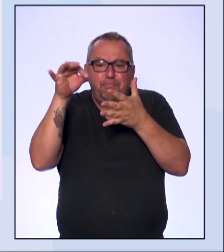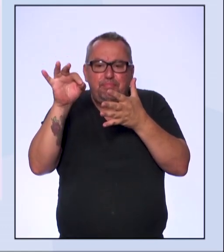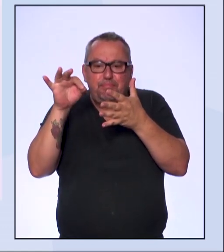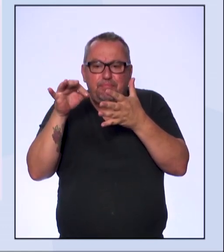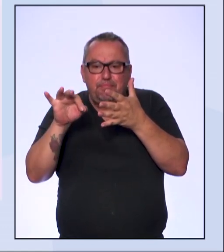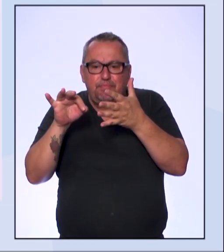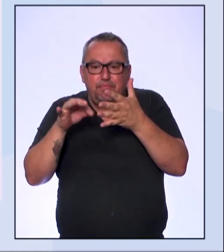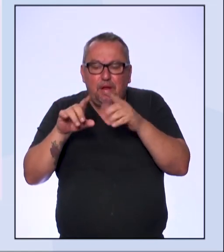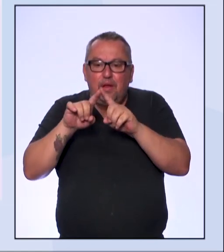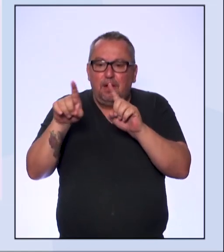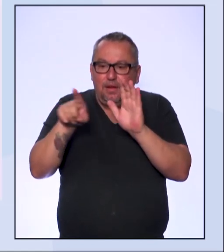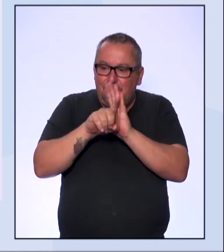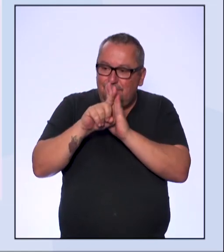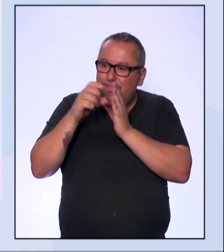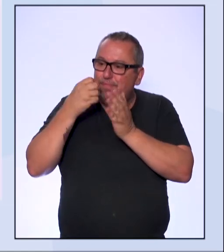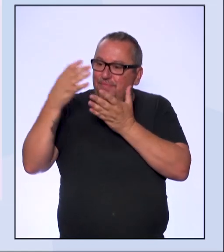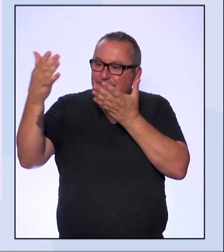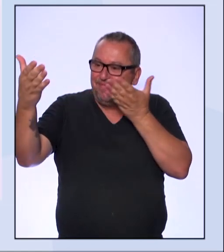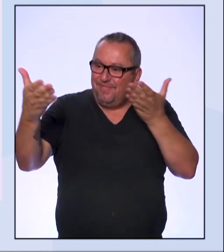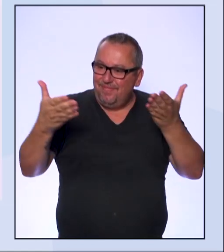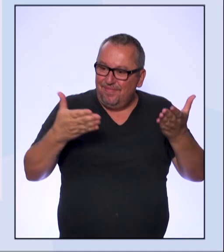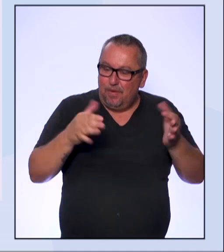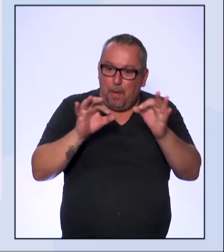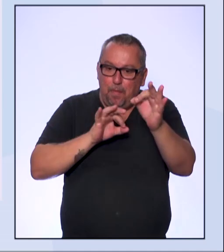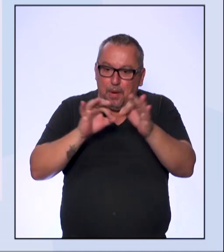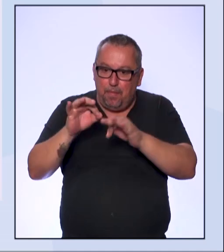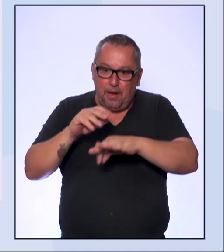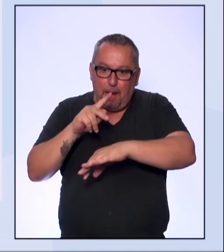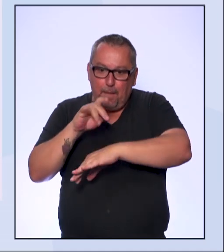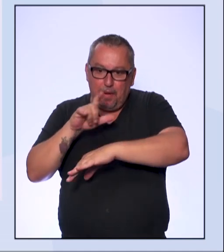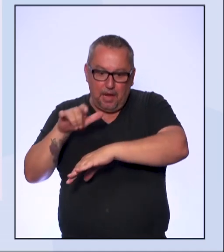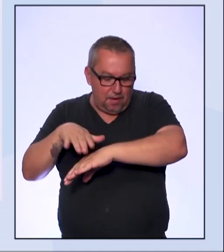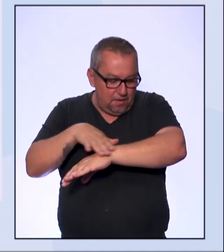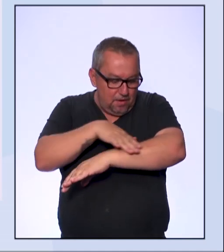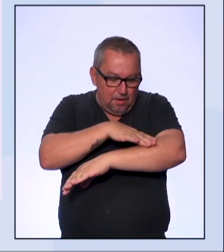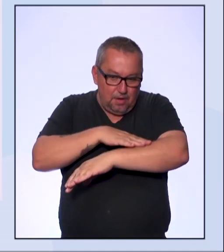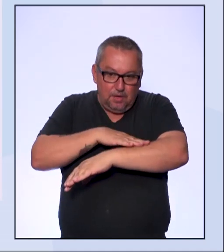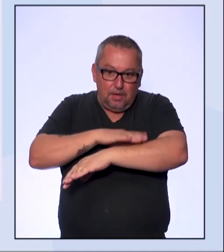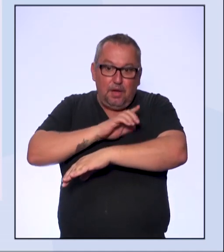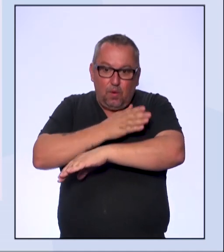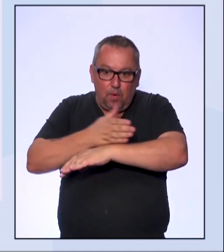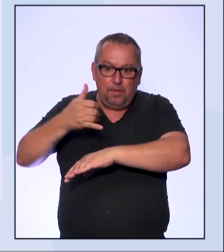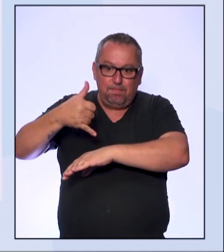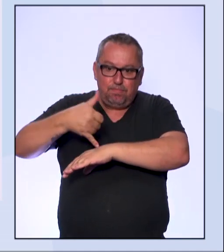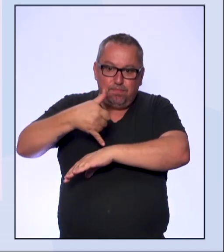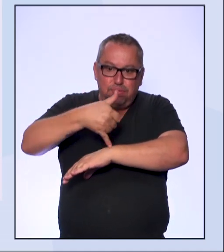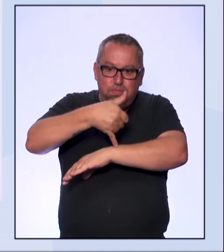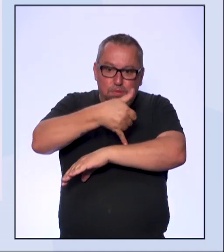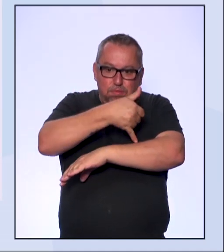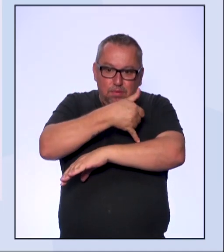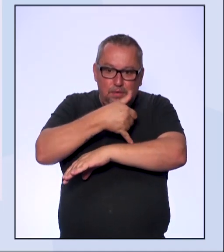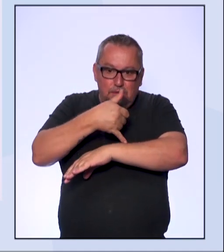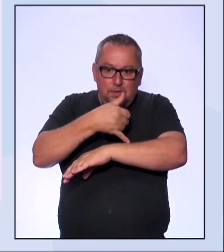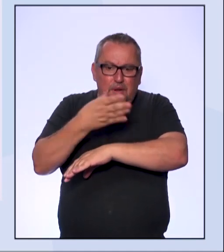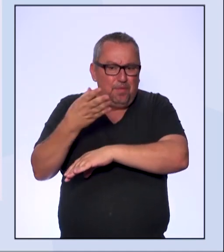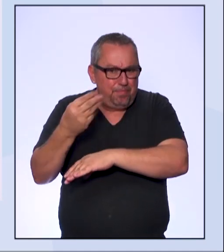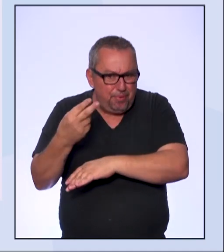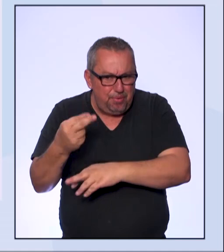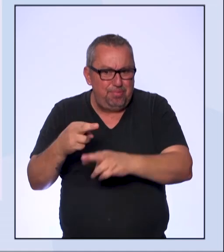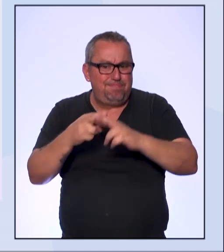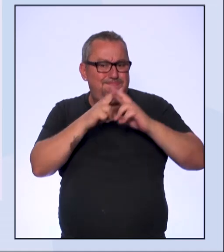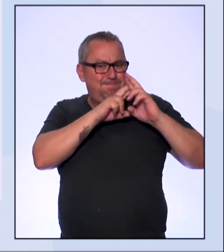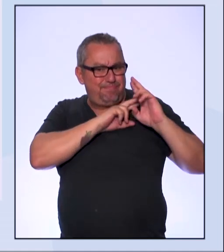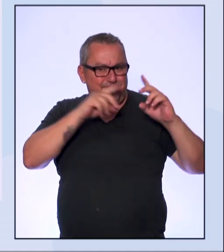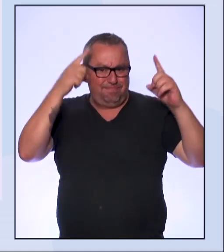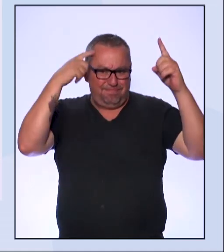desde recepcionar o cliente, preparar a pele para receber a pigmentação e tatuar. Exige muita responsabilidade,